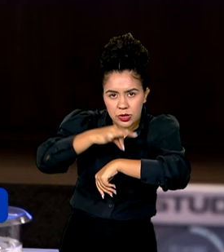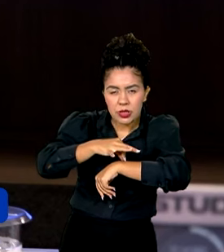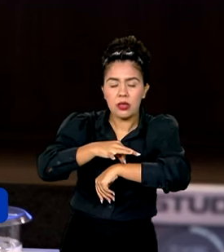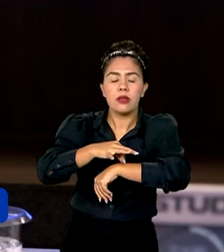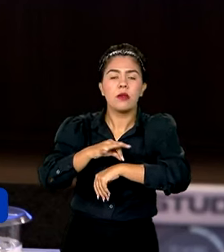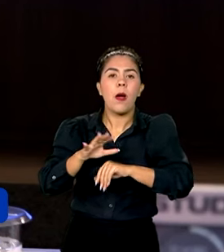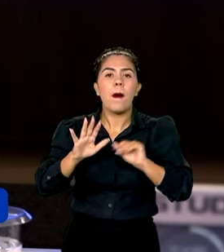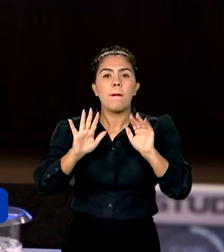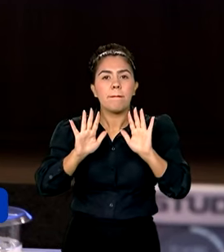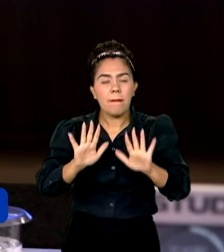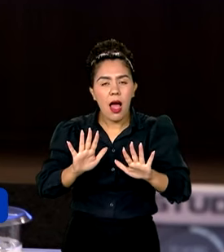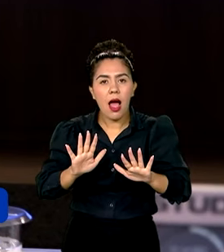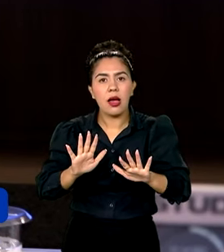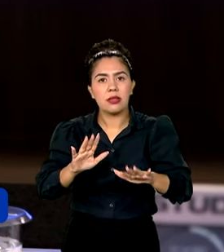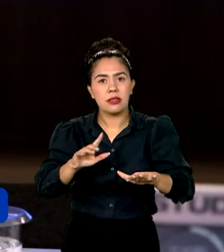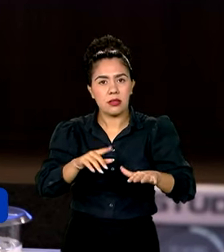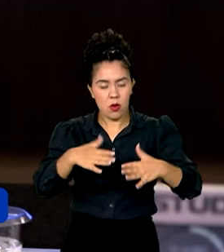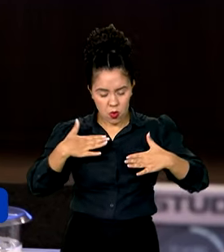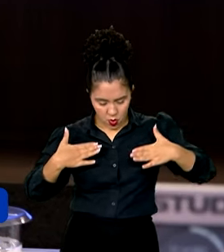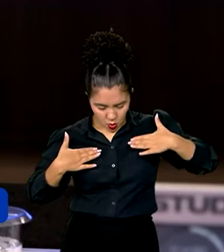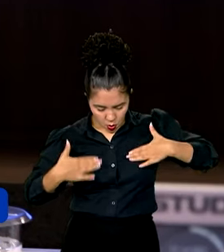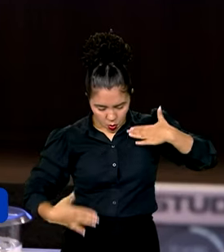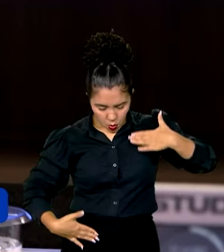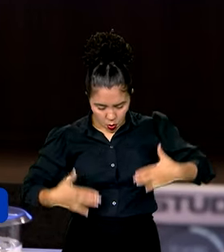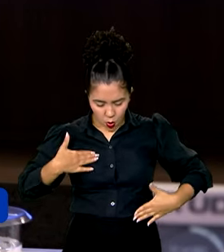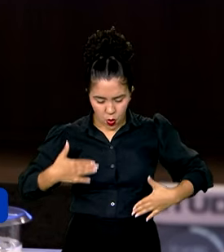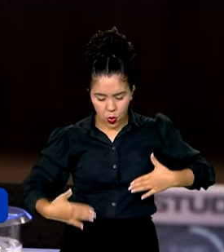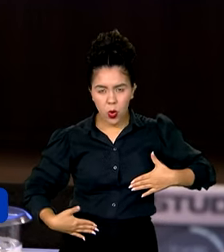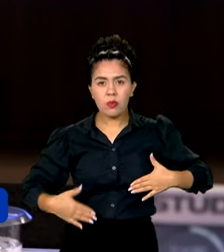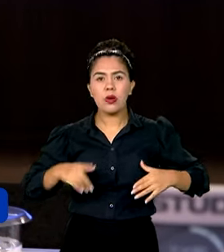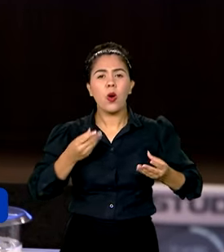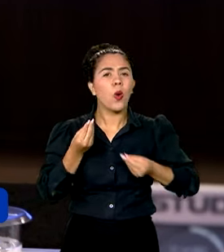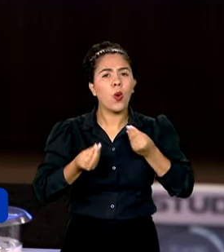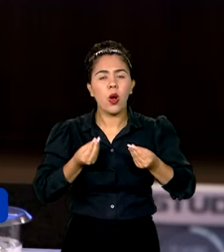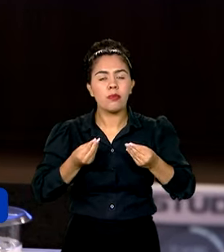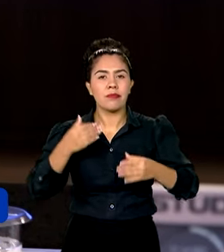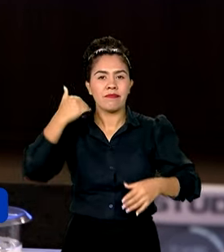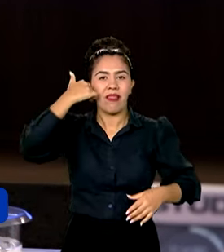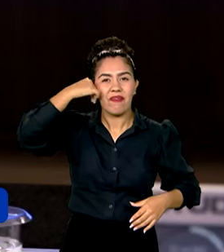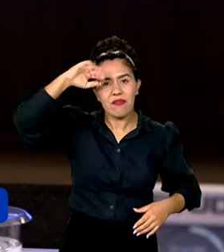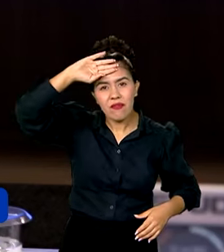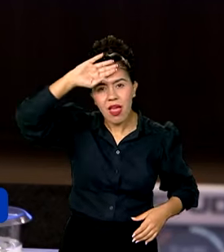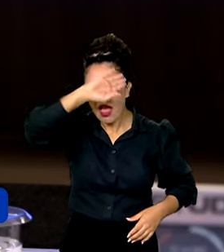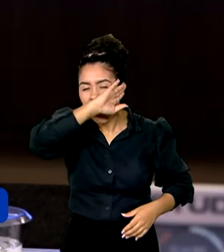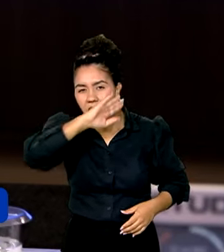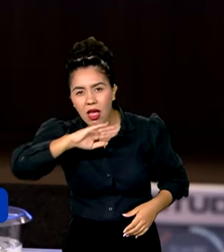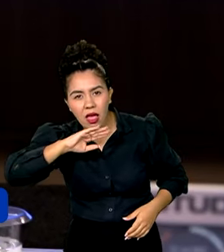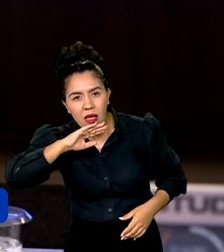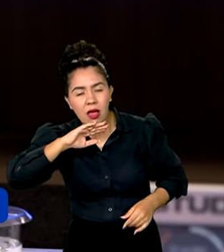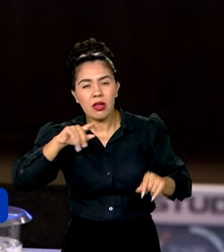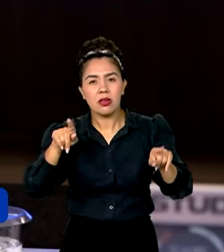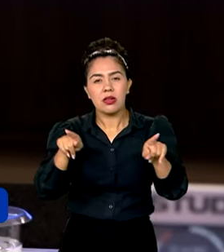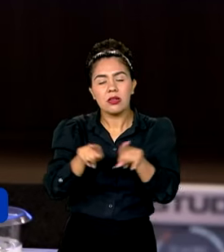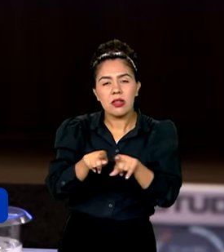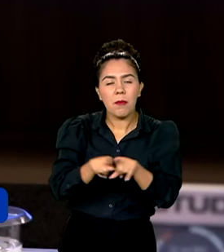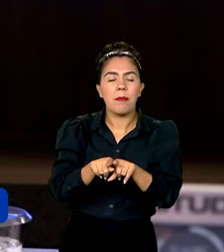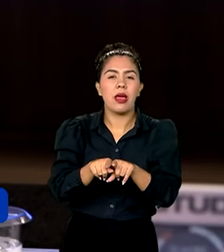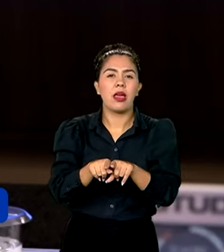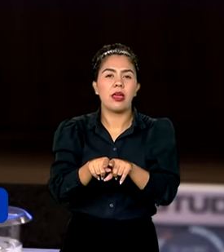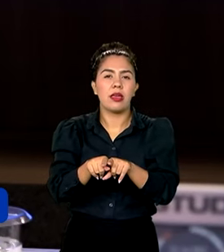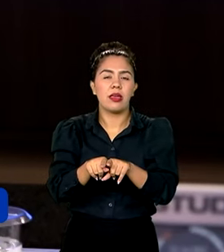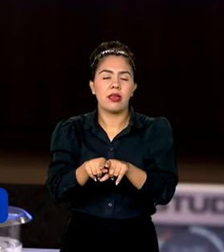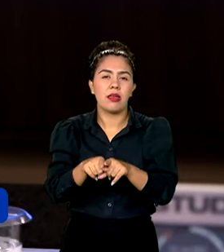eh manifestações eh febris fortes manifestações digestivas e